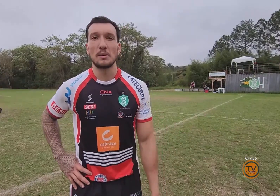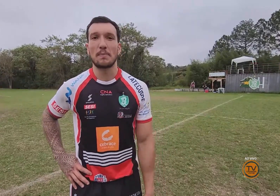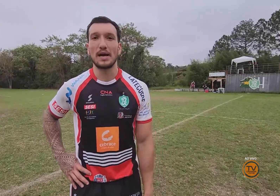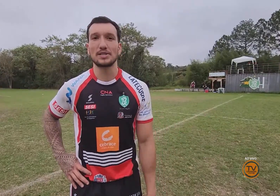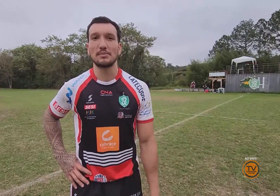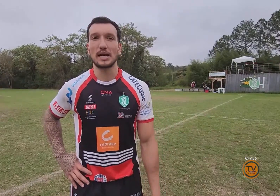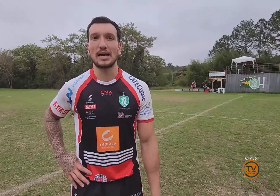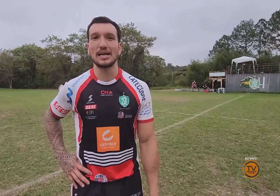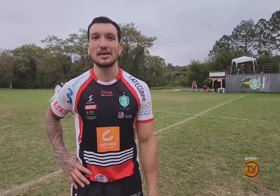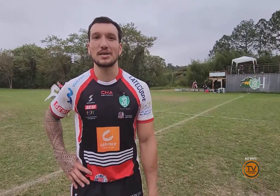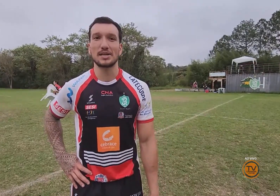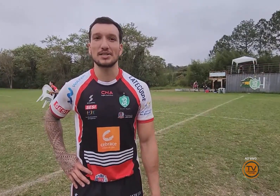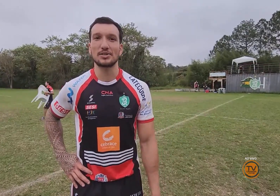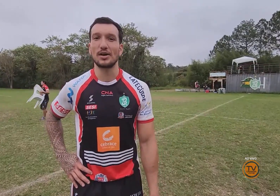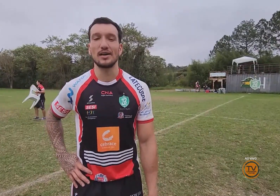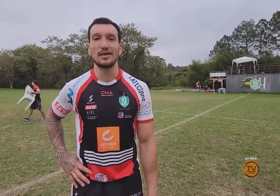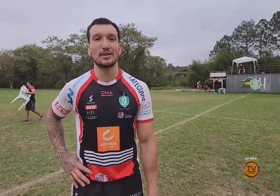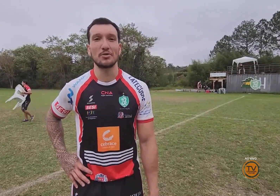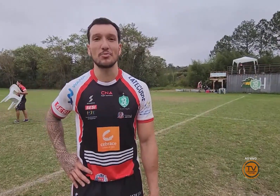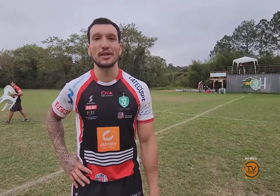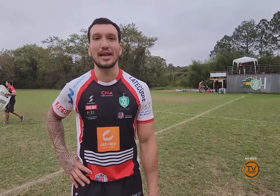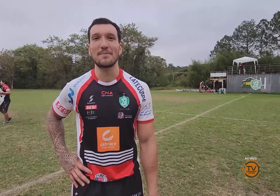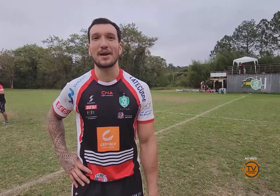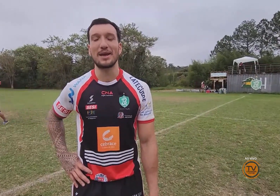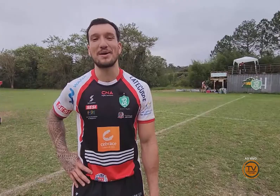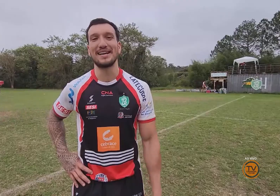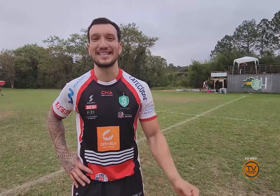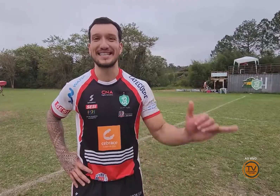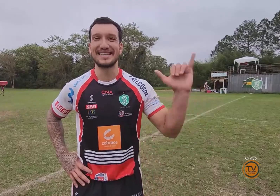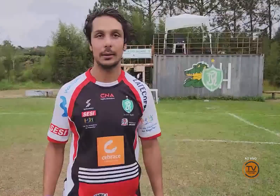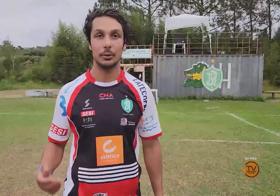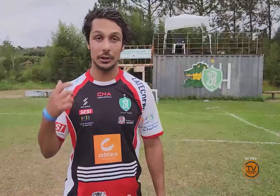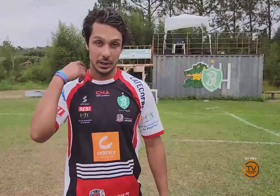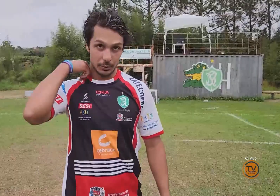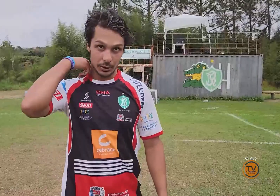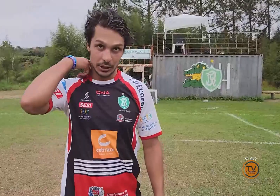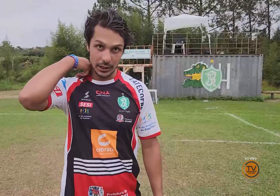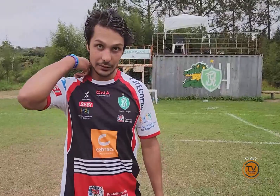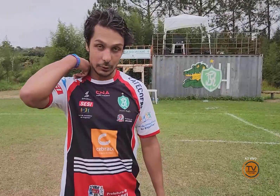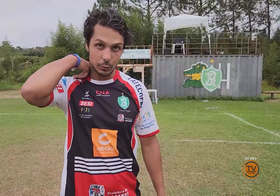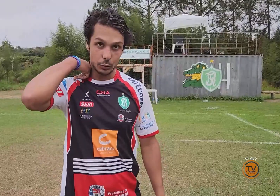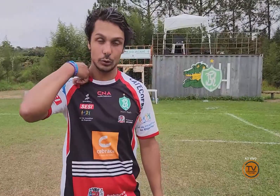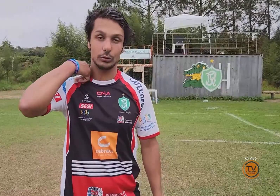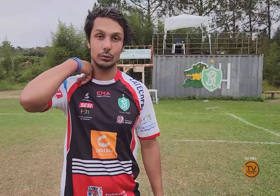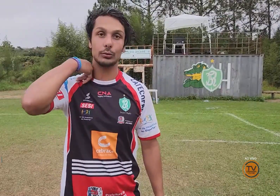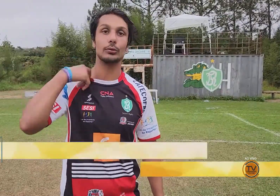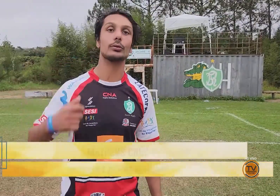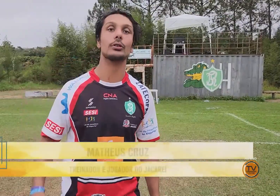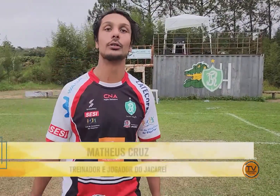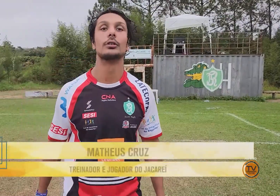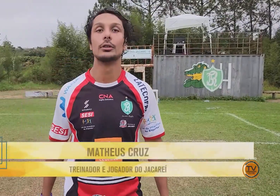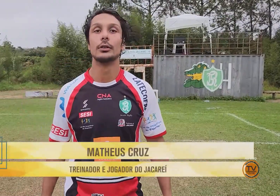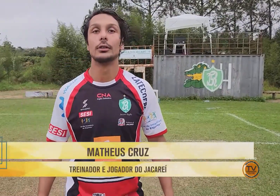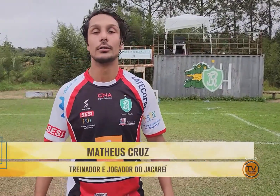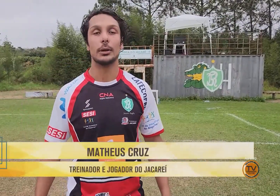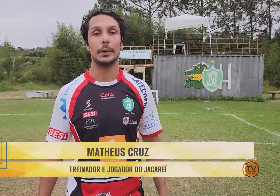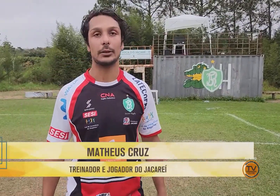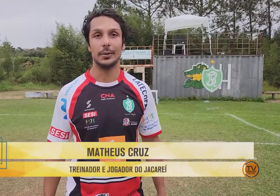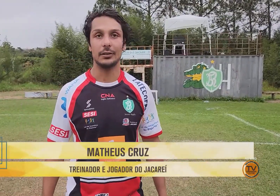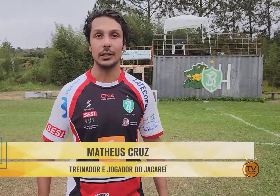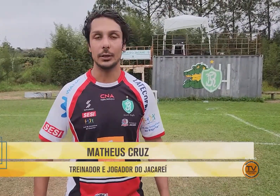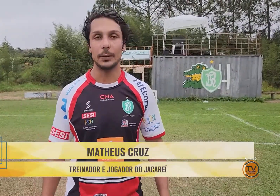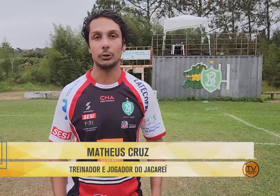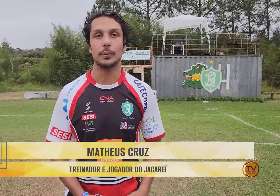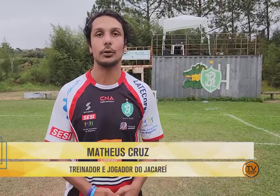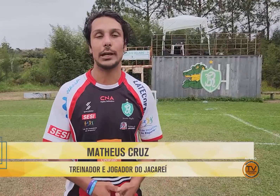fizeram parte da minha carreira, minha trajetória e tenho muita lenha para queimar ainda. Bom, a gente acabou de realizar o último jogo do